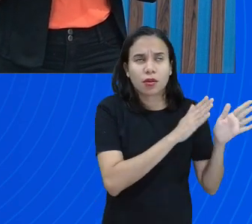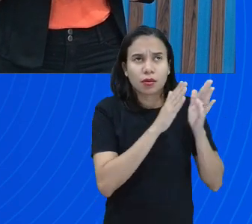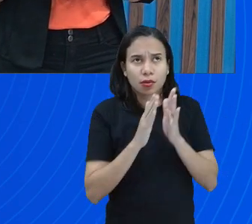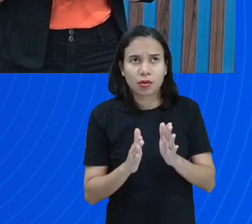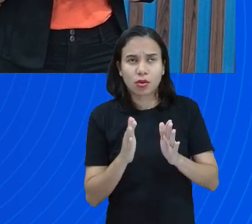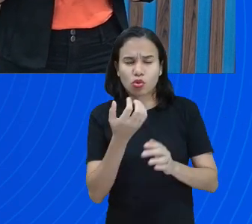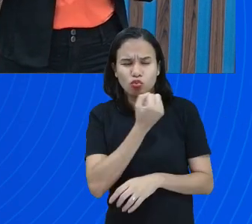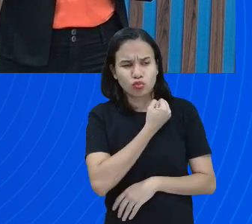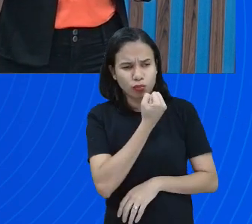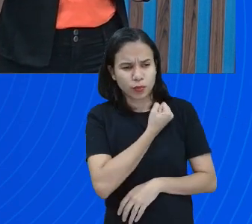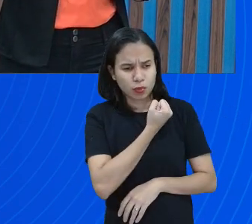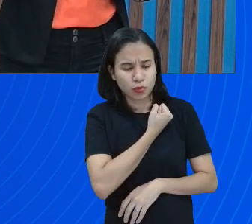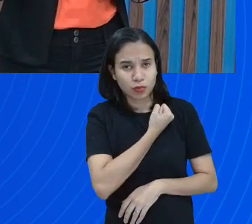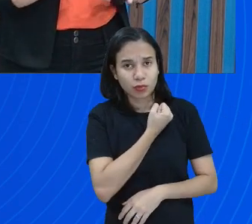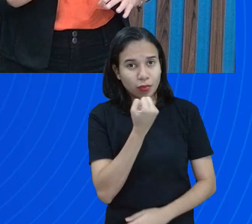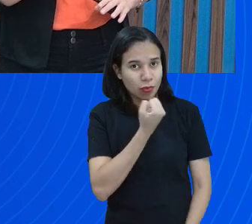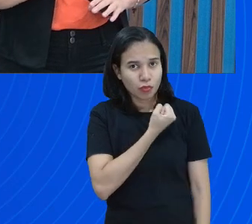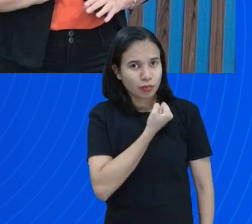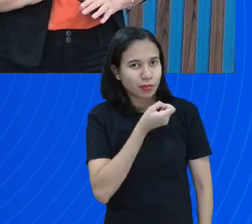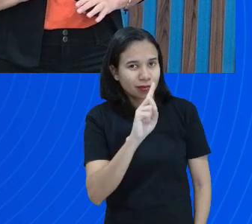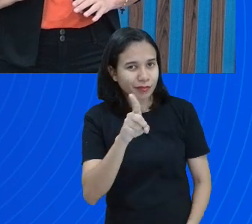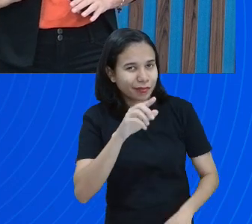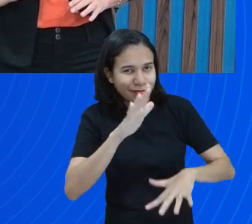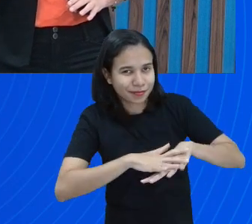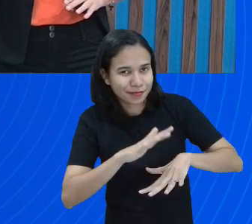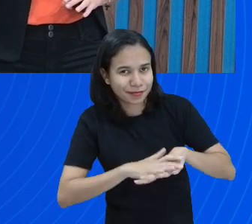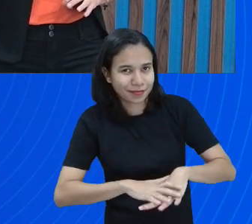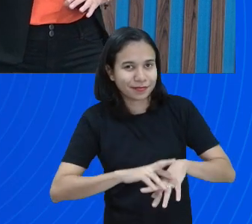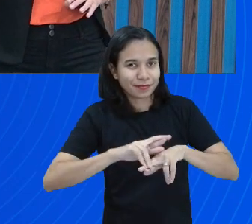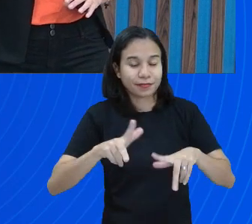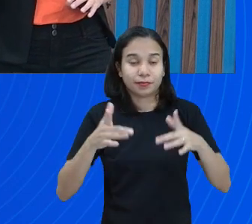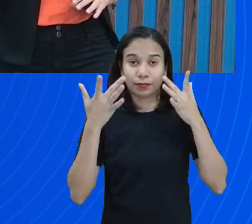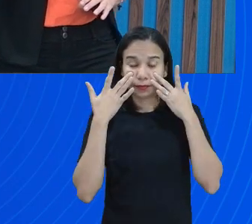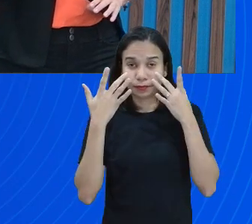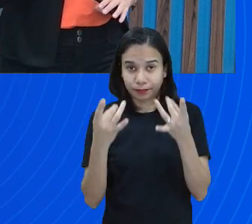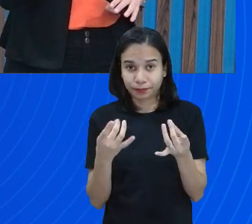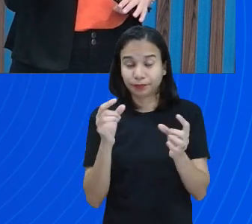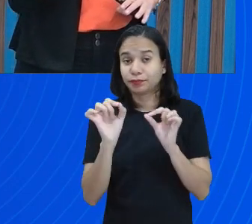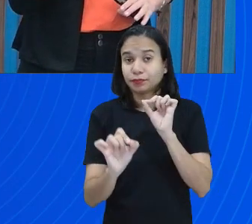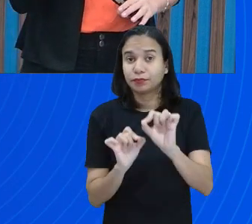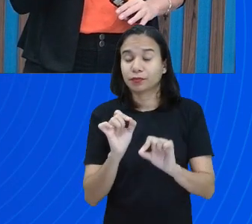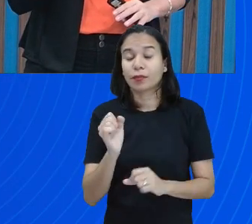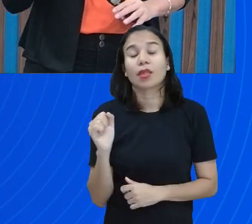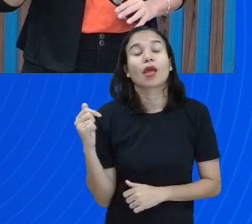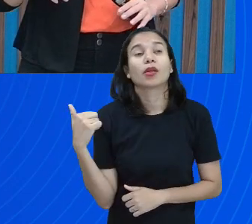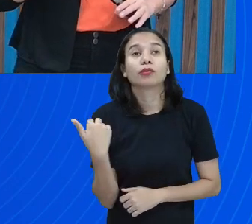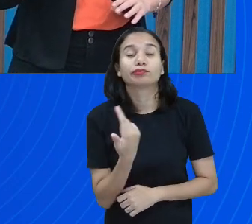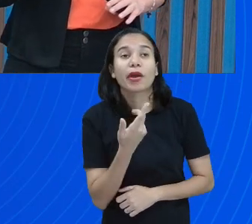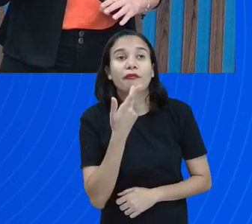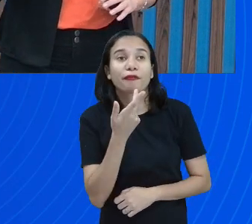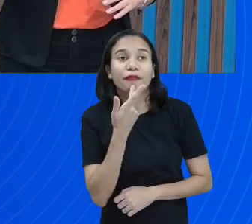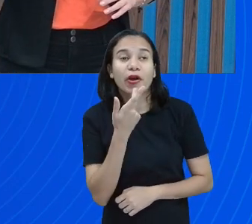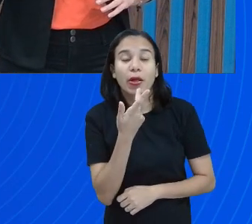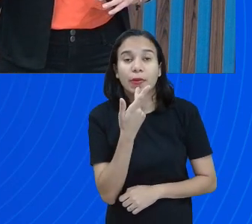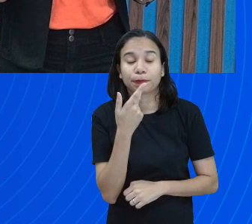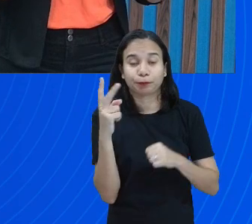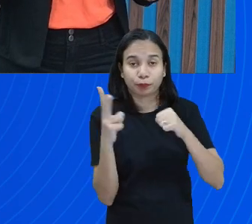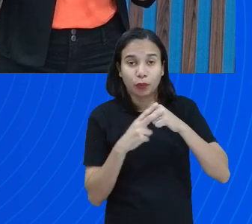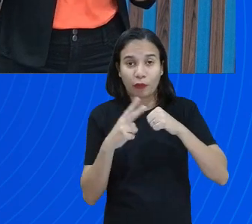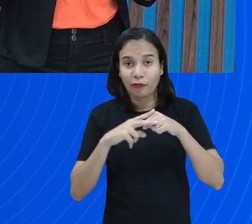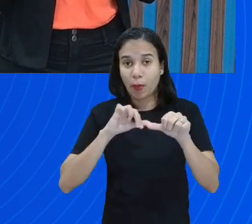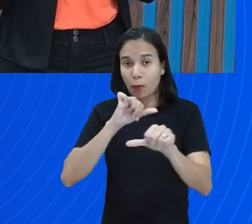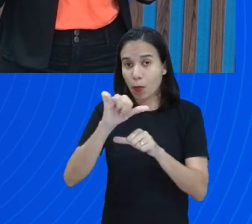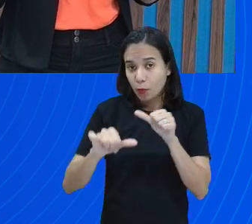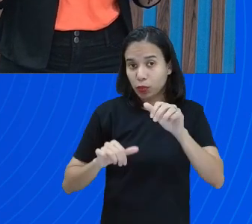de número, não é número de matemática, hein, gente? Preste atenção. Quando a gente diz que o verbo muda